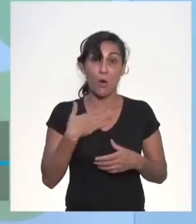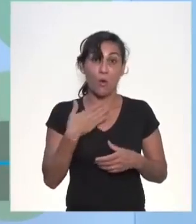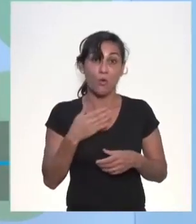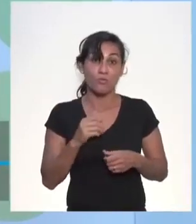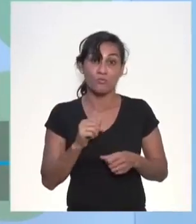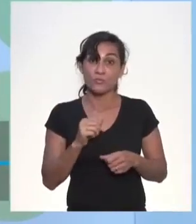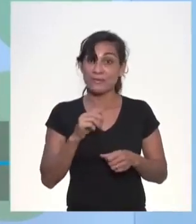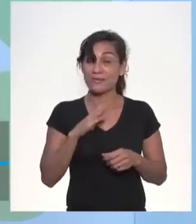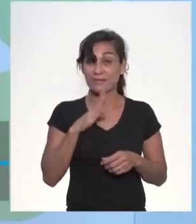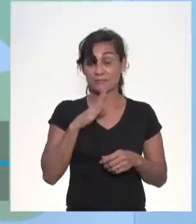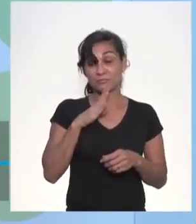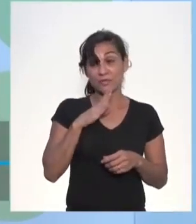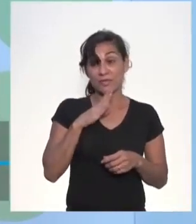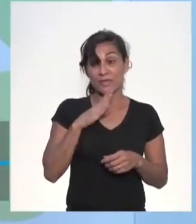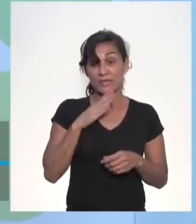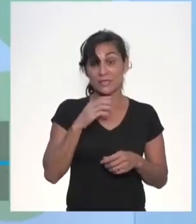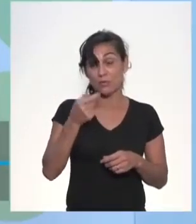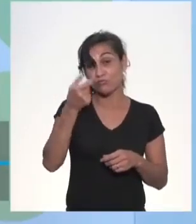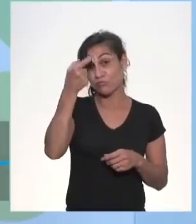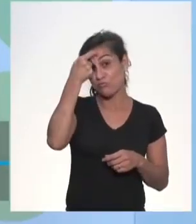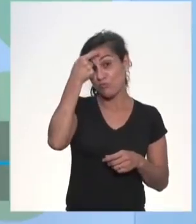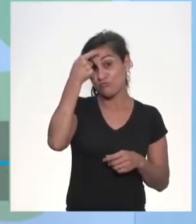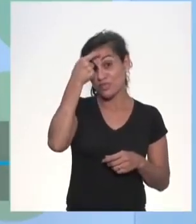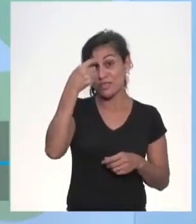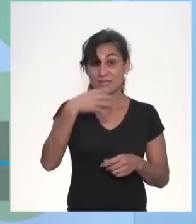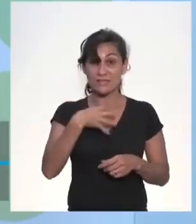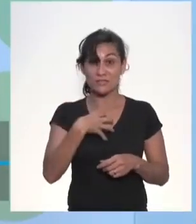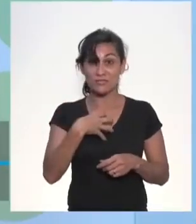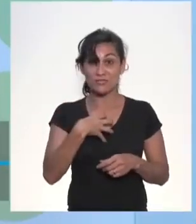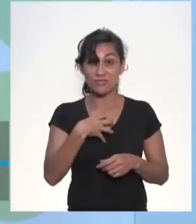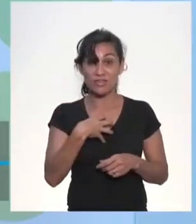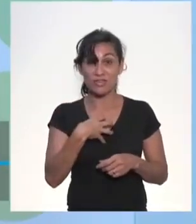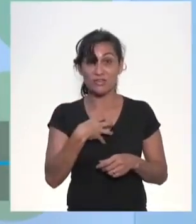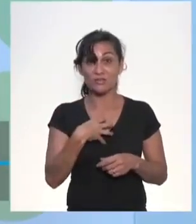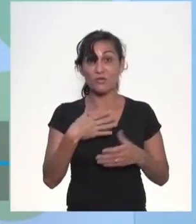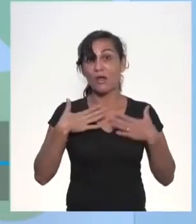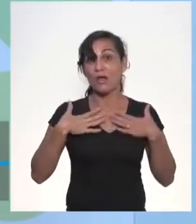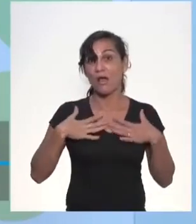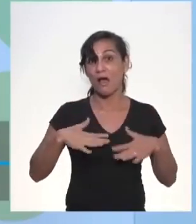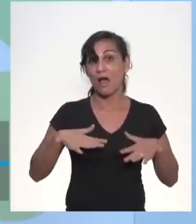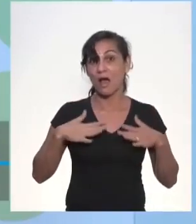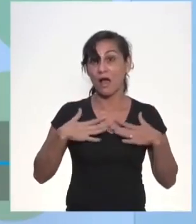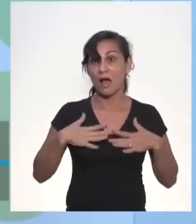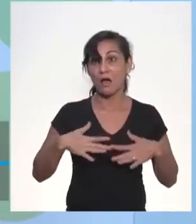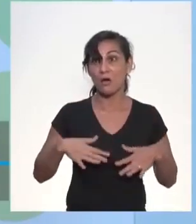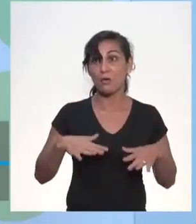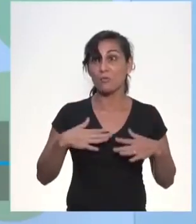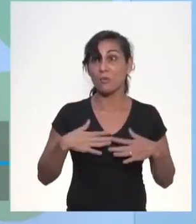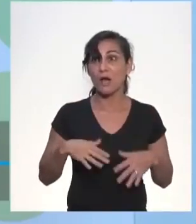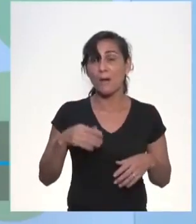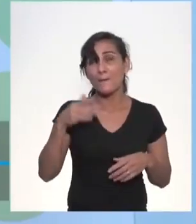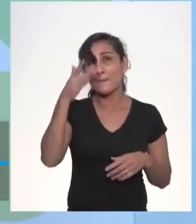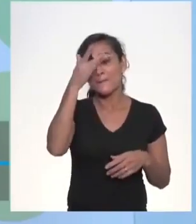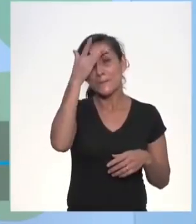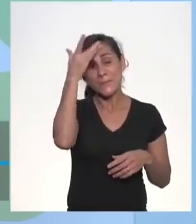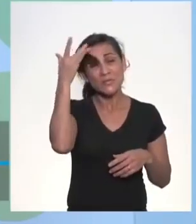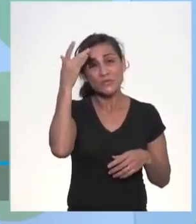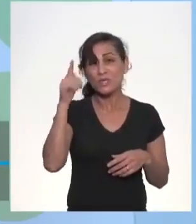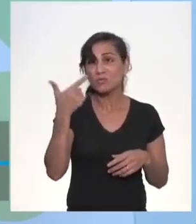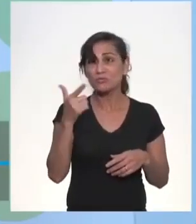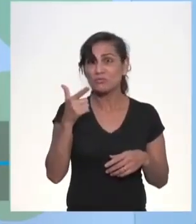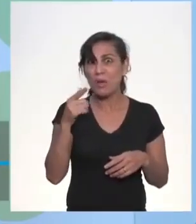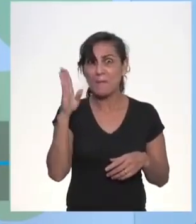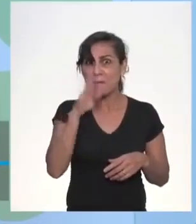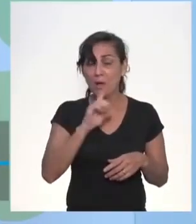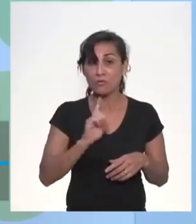pessoa que traz uma inocência, talvez, ingênua, né, no olhar, colocaram aqui. que é isso que o autor talvez esteja querendo passar, é uma pessoa inocente, que não tem maldade, então está